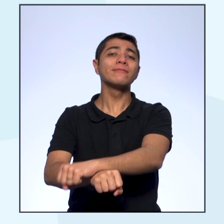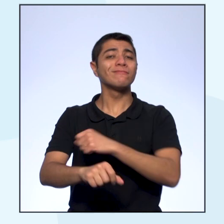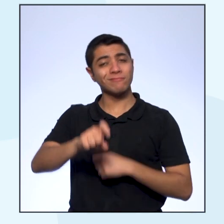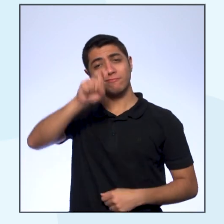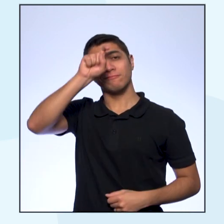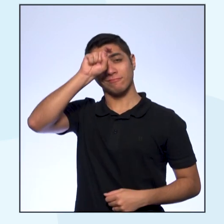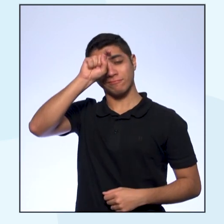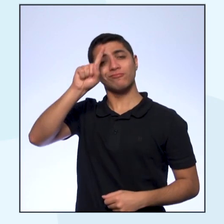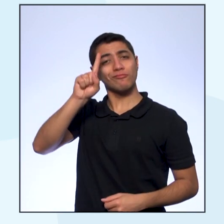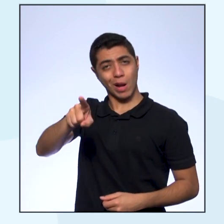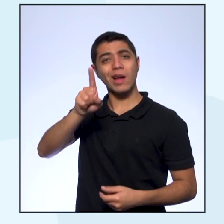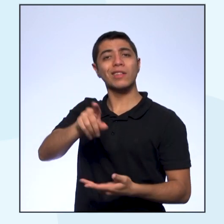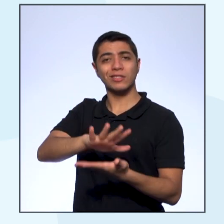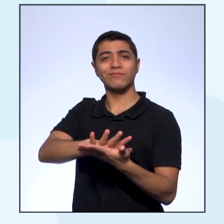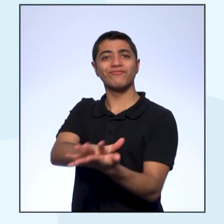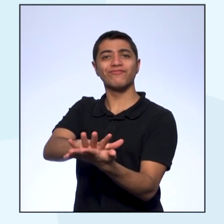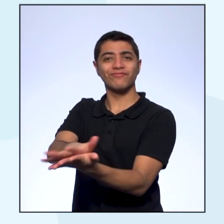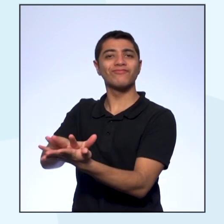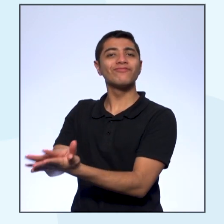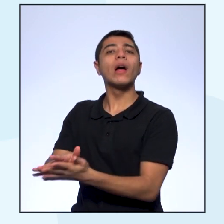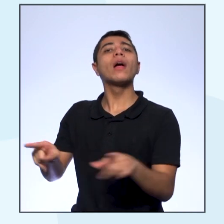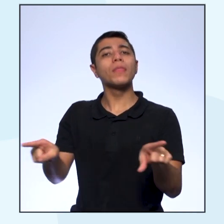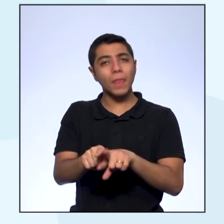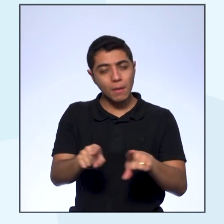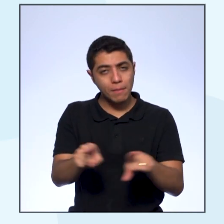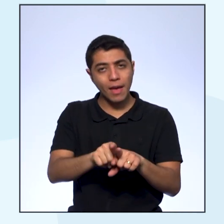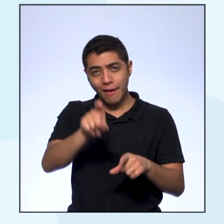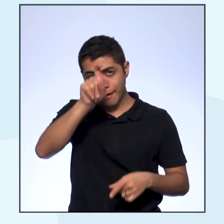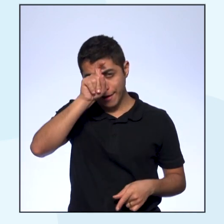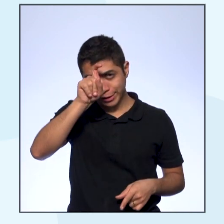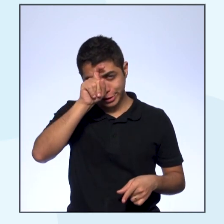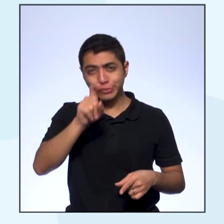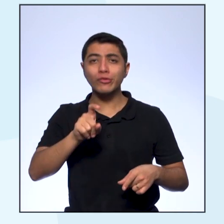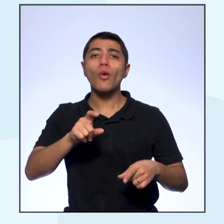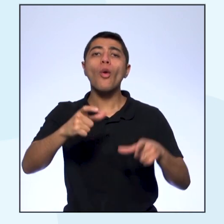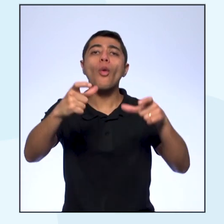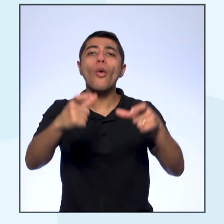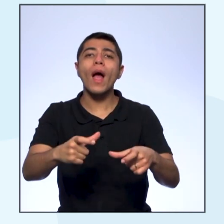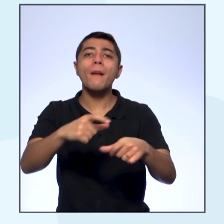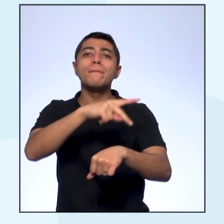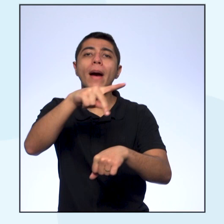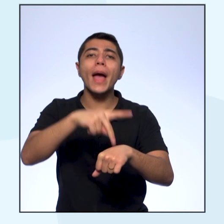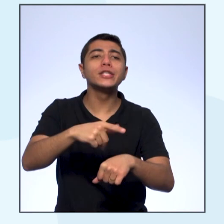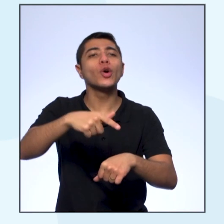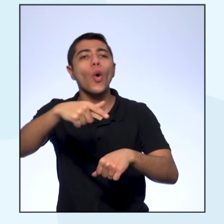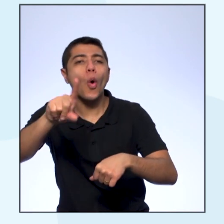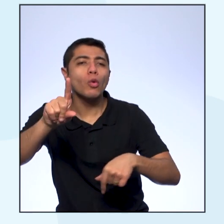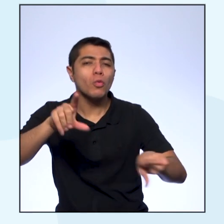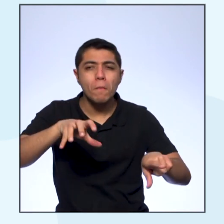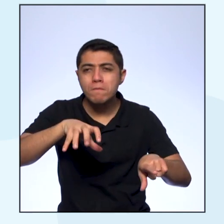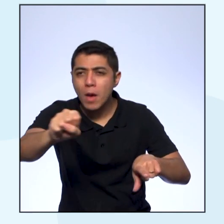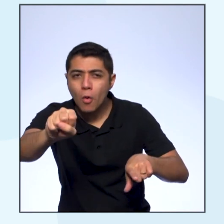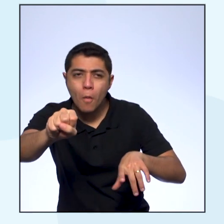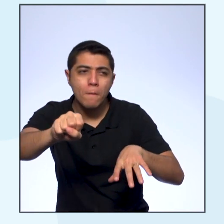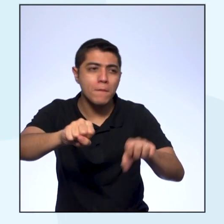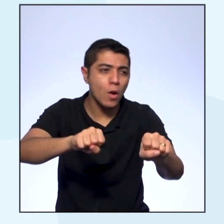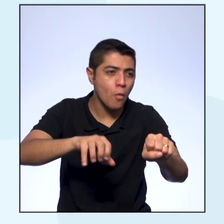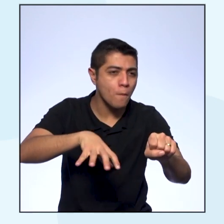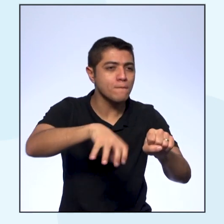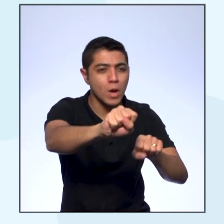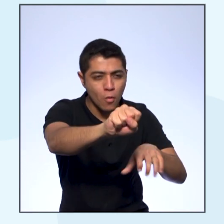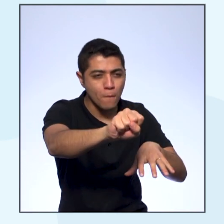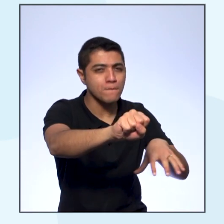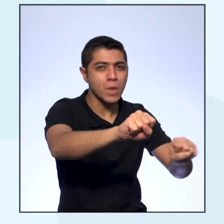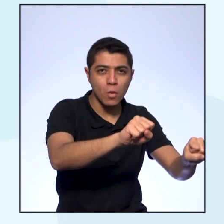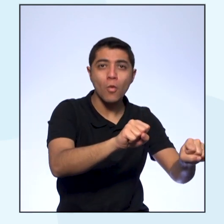comércio, né, novos territórios sendo agregados ao Egito, foi até a Mesopotâmia movimento